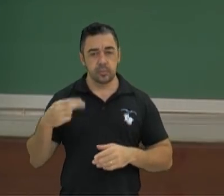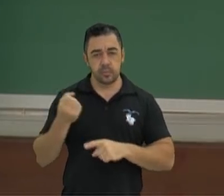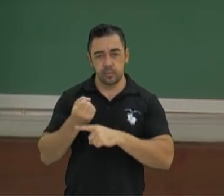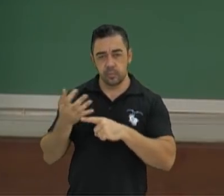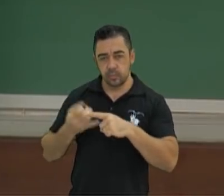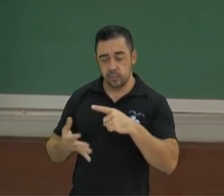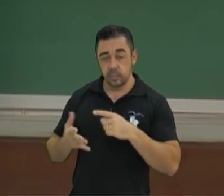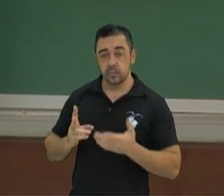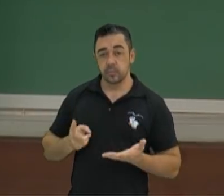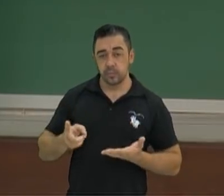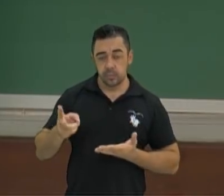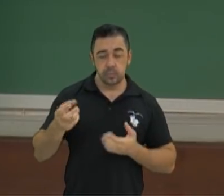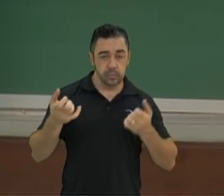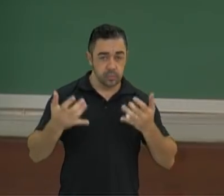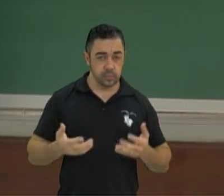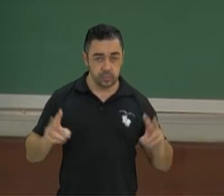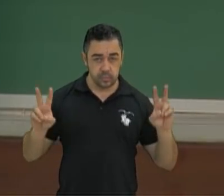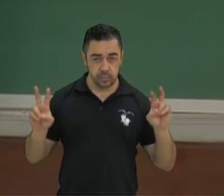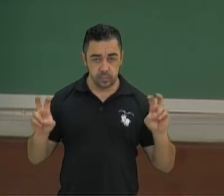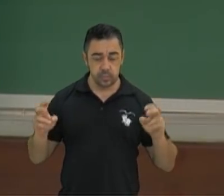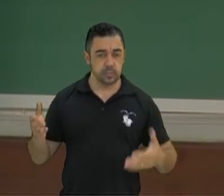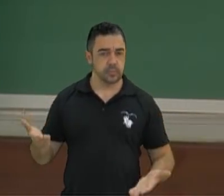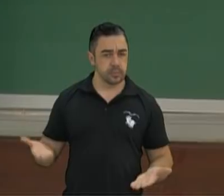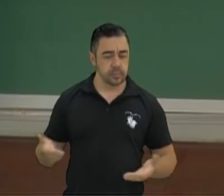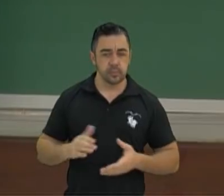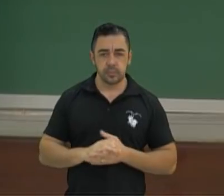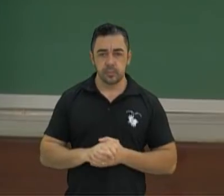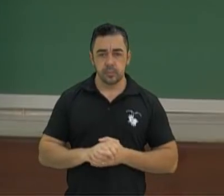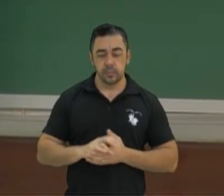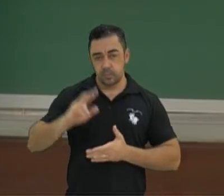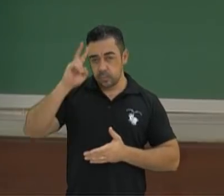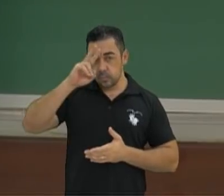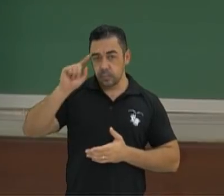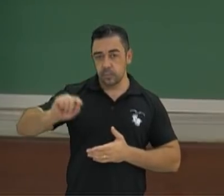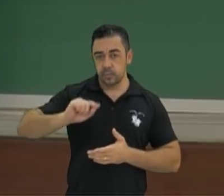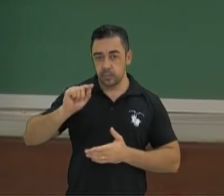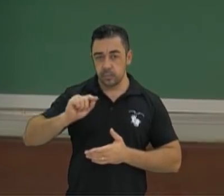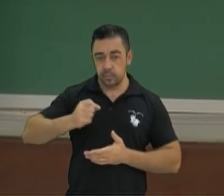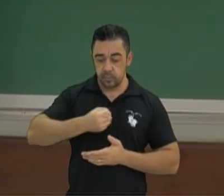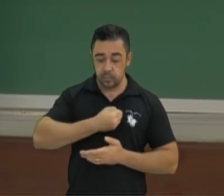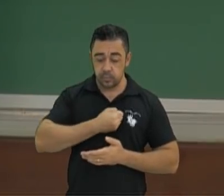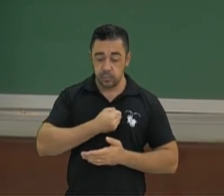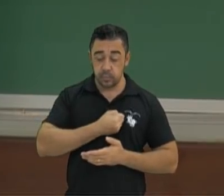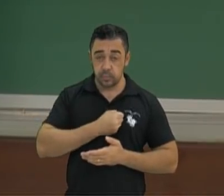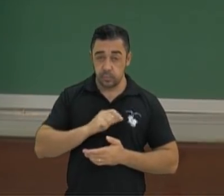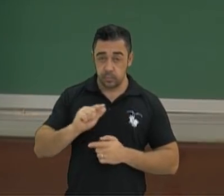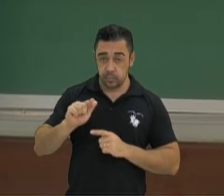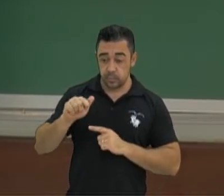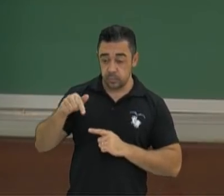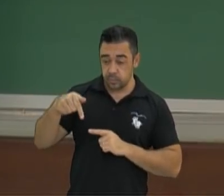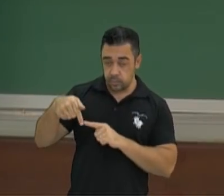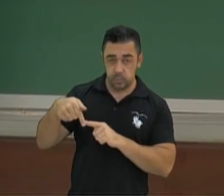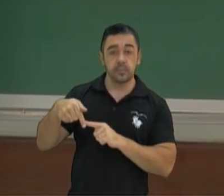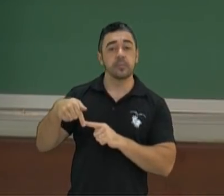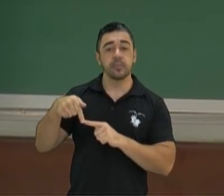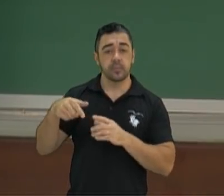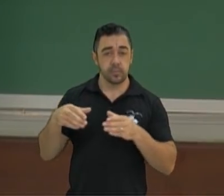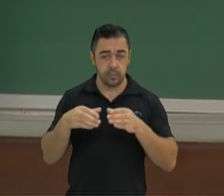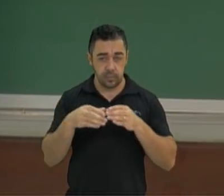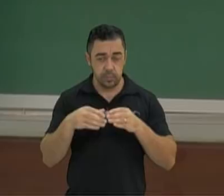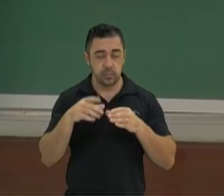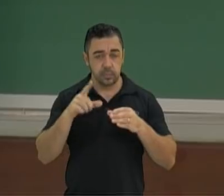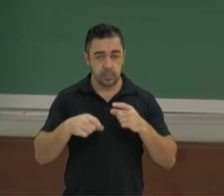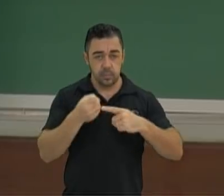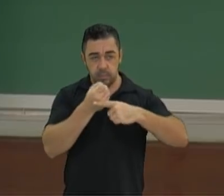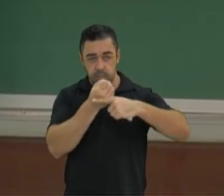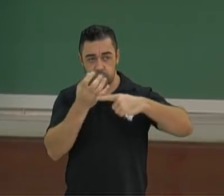continuar falando sobre esse assunto. Lembrem-se que os números racionais são agora aqueles números que são